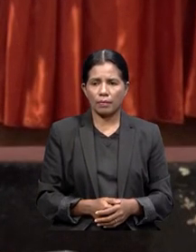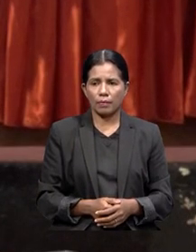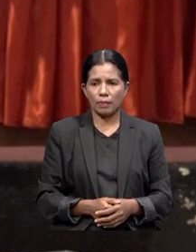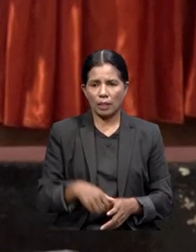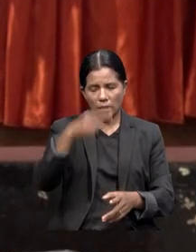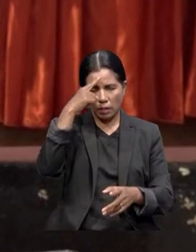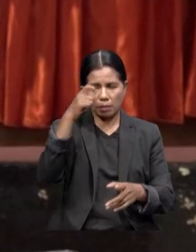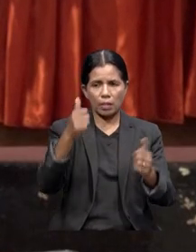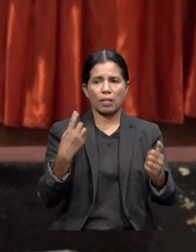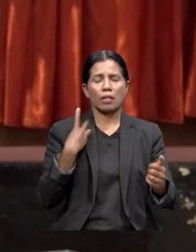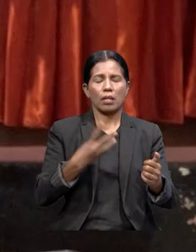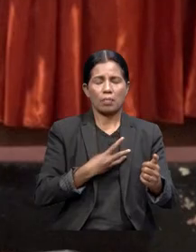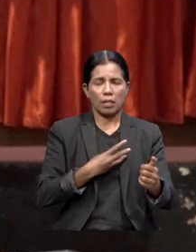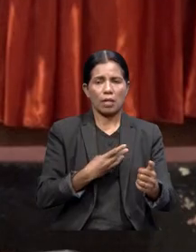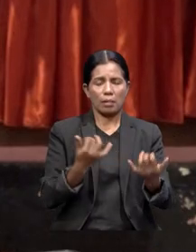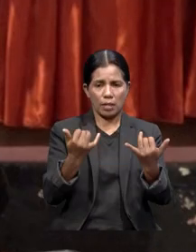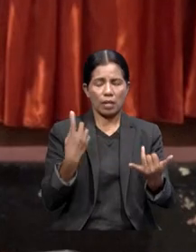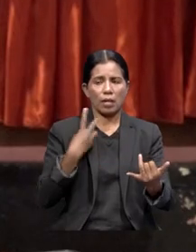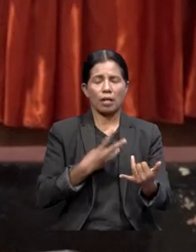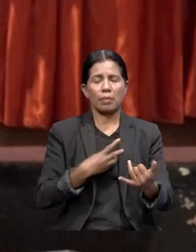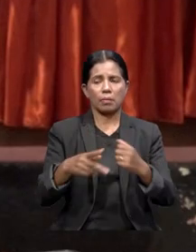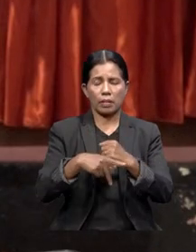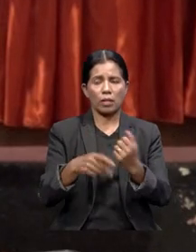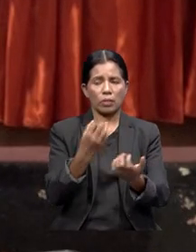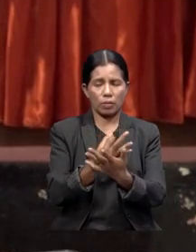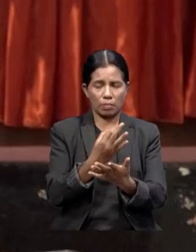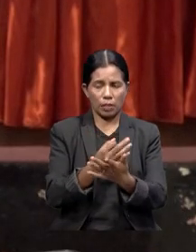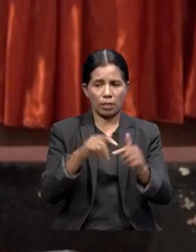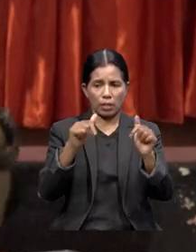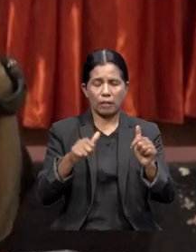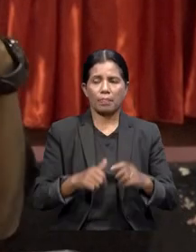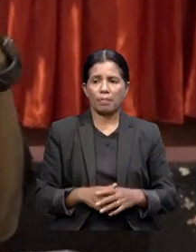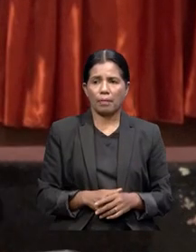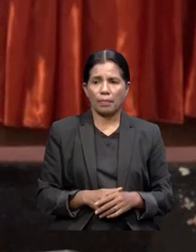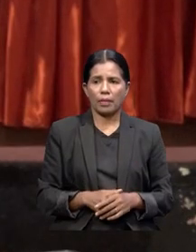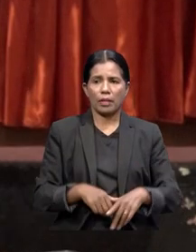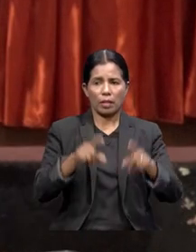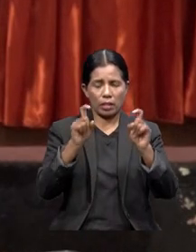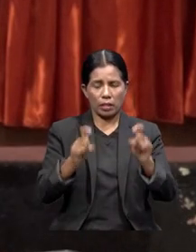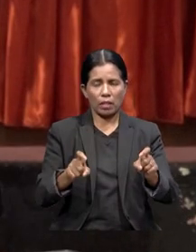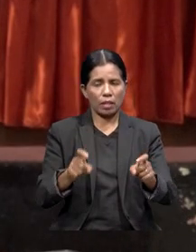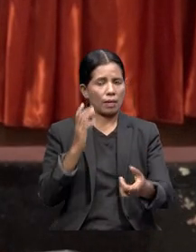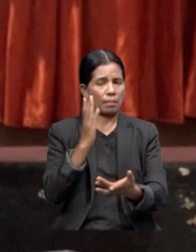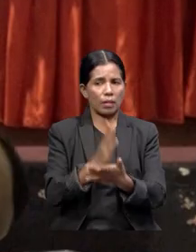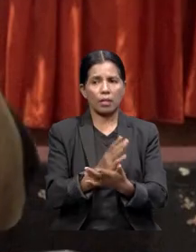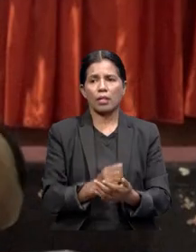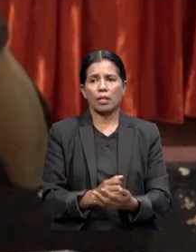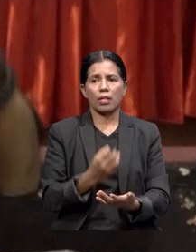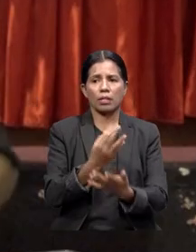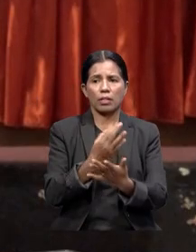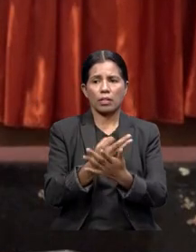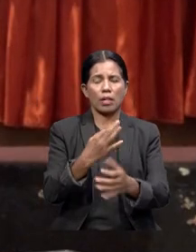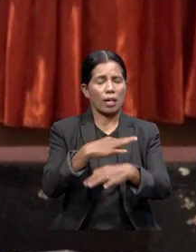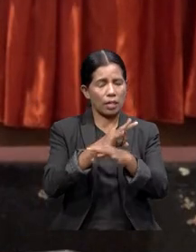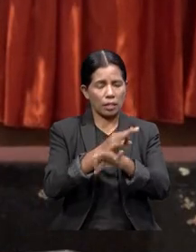Tamare a mini posição orçamento de né mas tem que reforma tia orçamento de né tem que adia